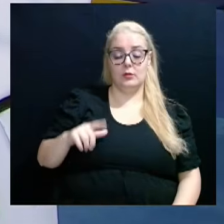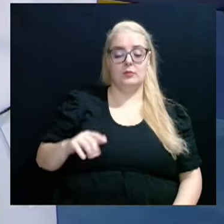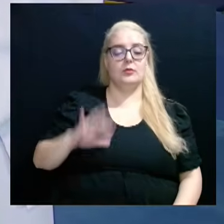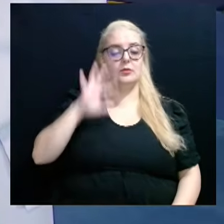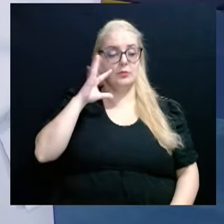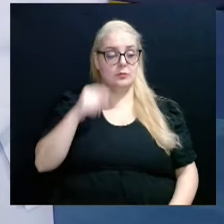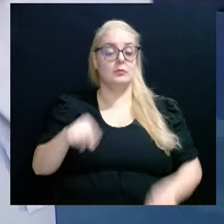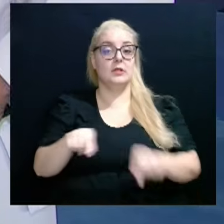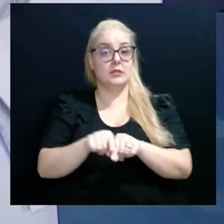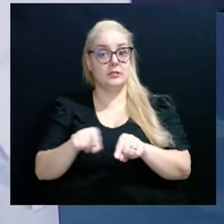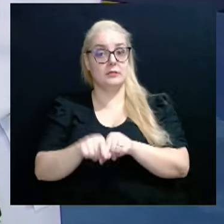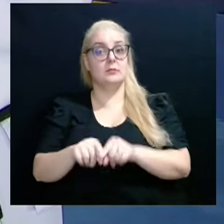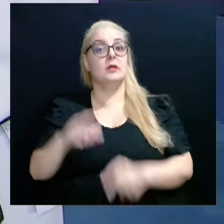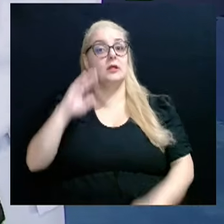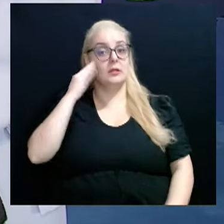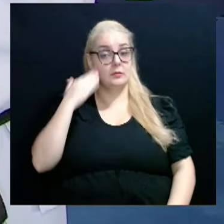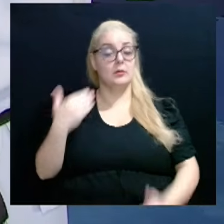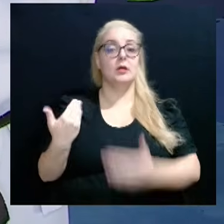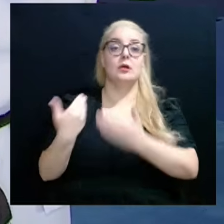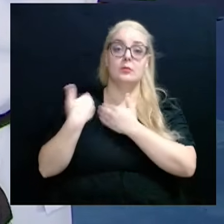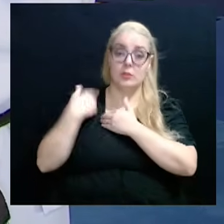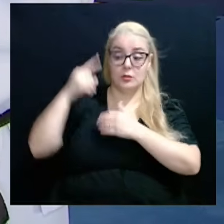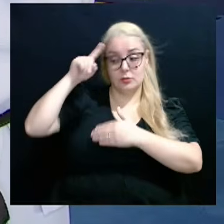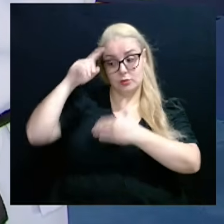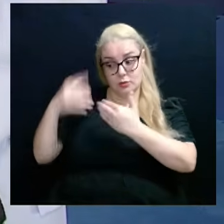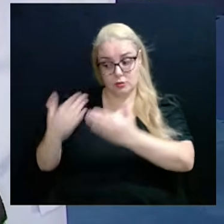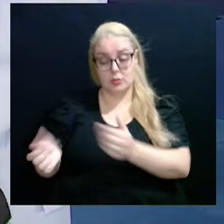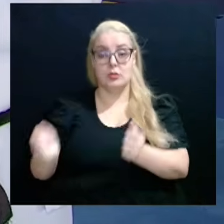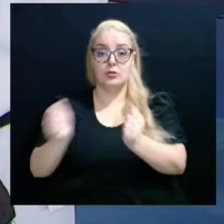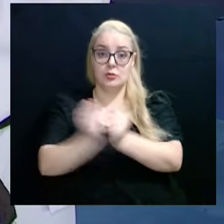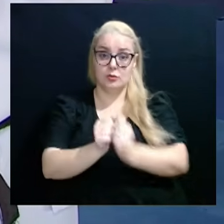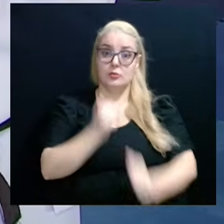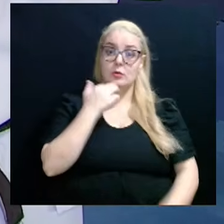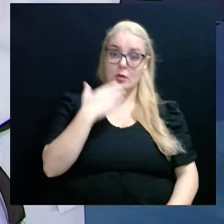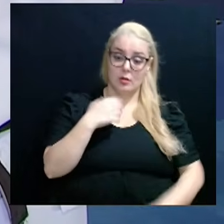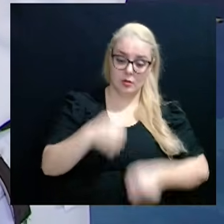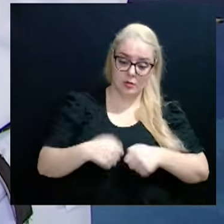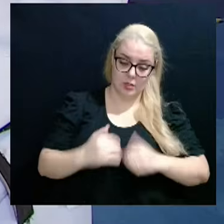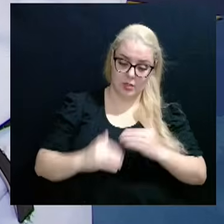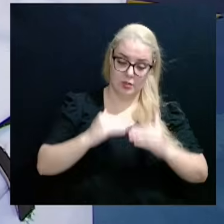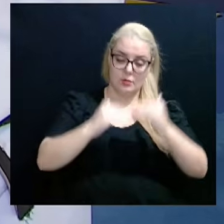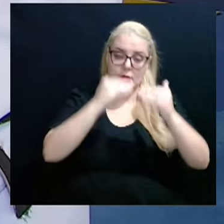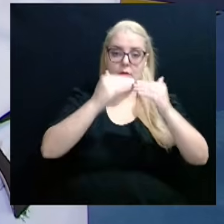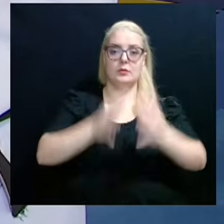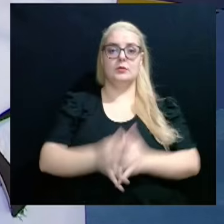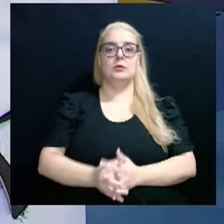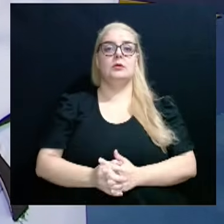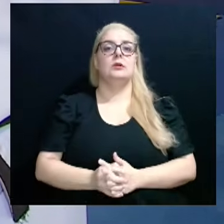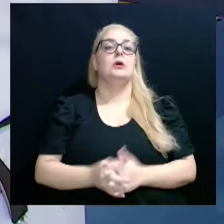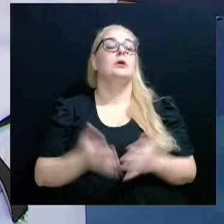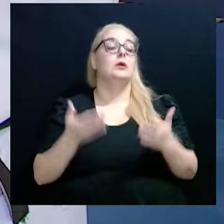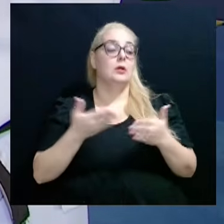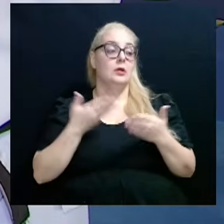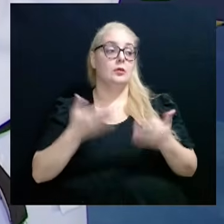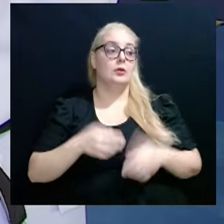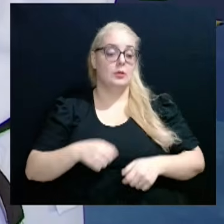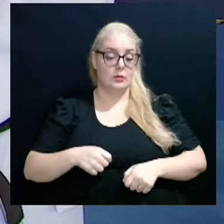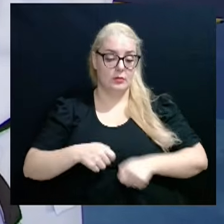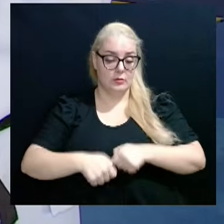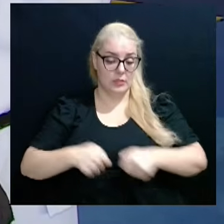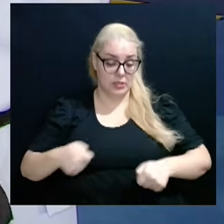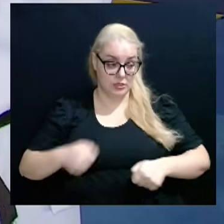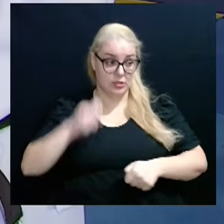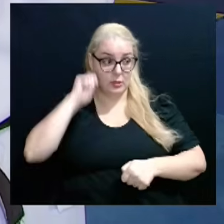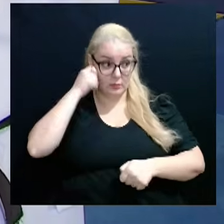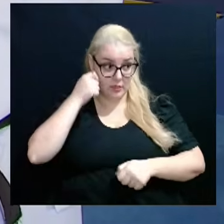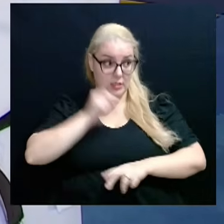também a responsabilidade que vem com a cor da faixa que eles estão portando. Agora você, faixa preta, e comentou que tem vários também na família que são,